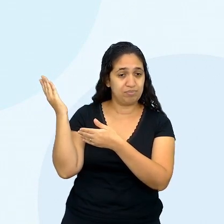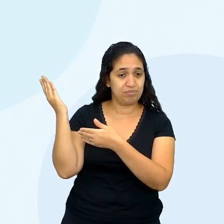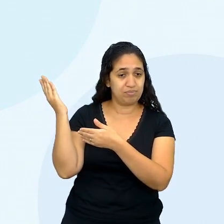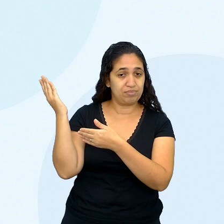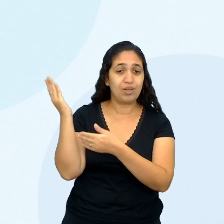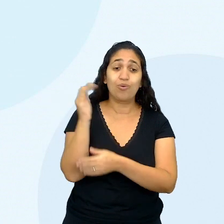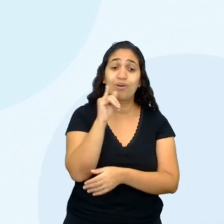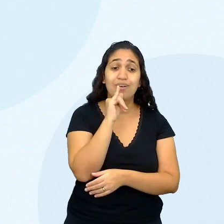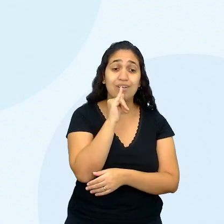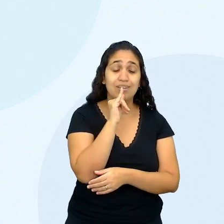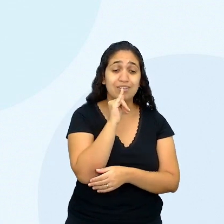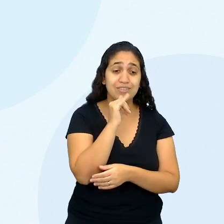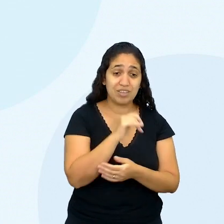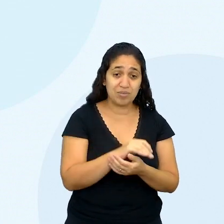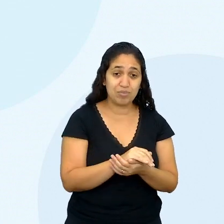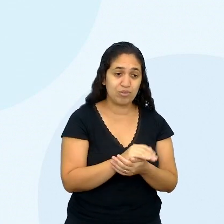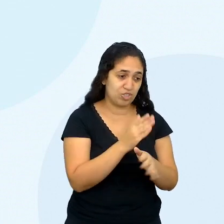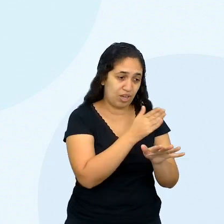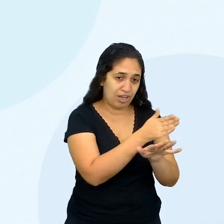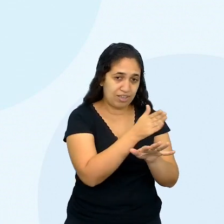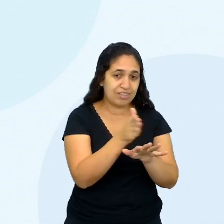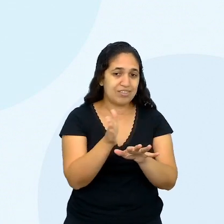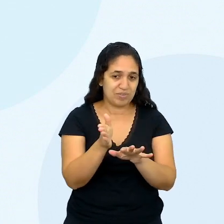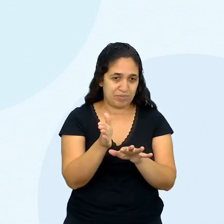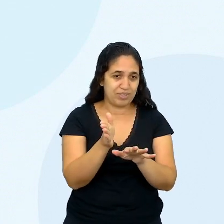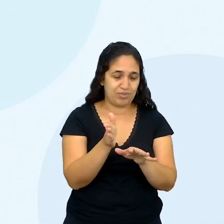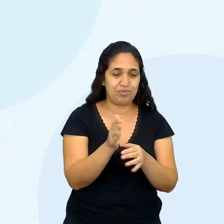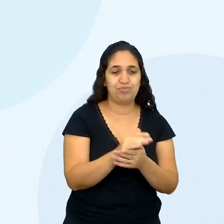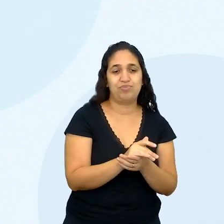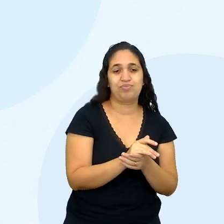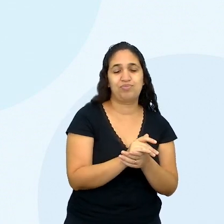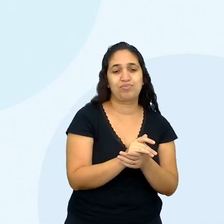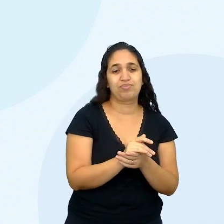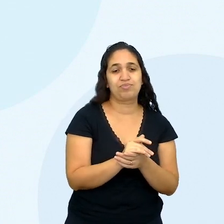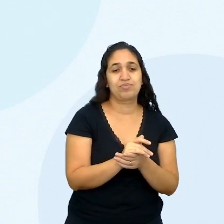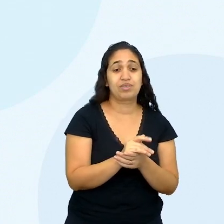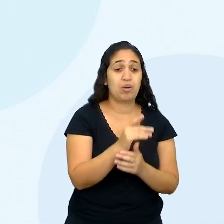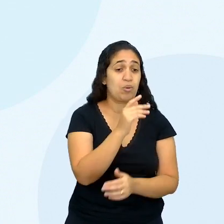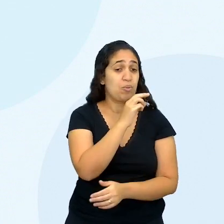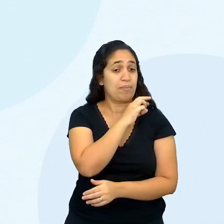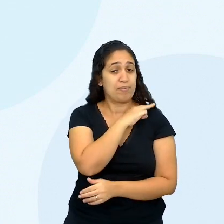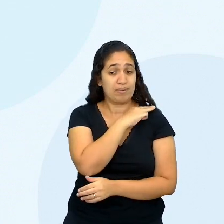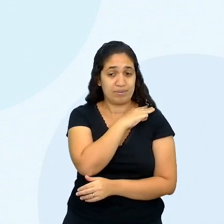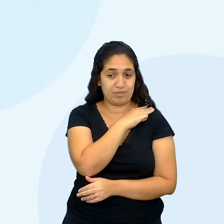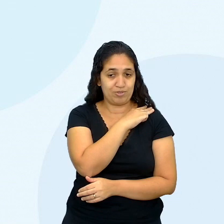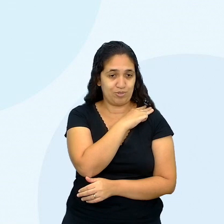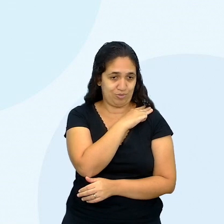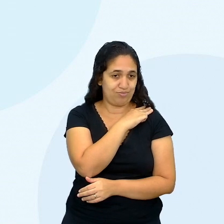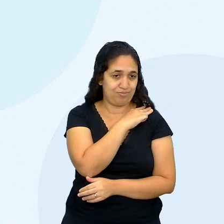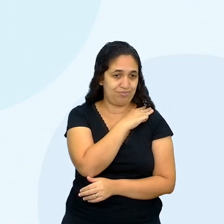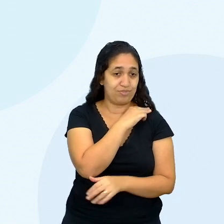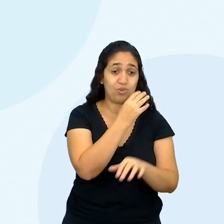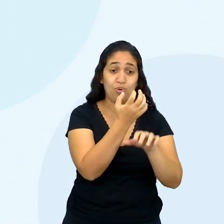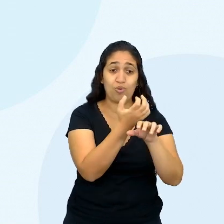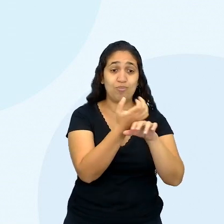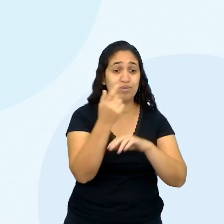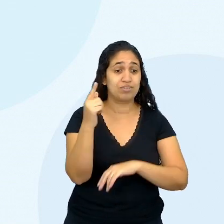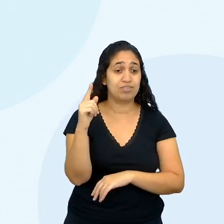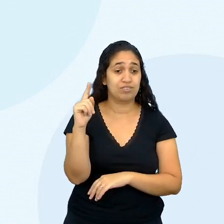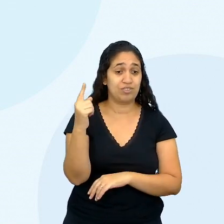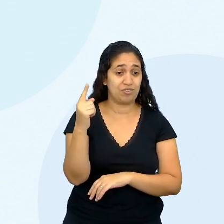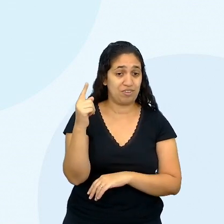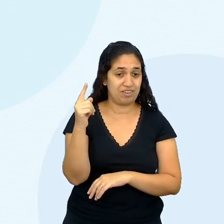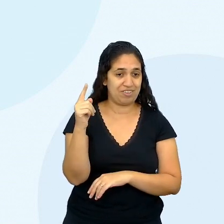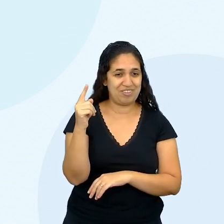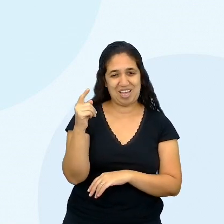um exemplo de cada segmento, né? Então, nós temos aí um exemplo do ensino médio, do componente de geografia,